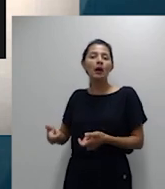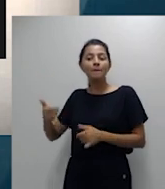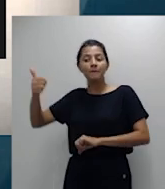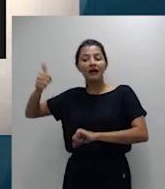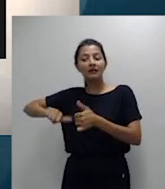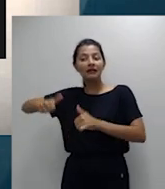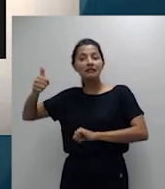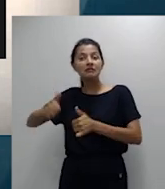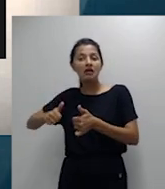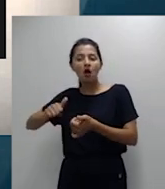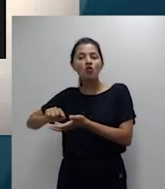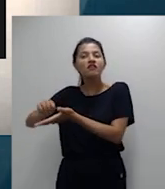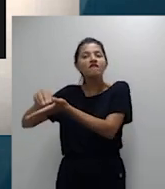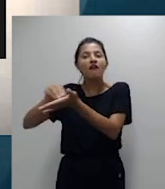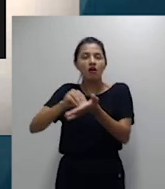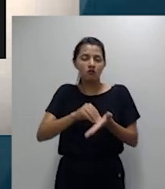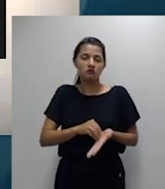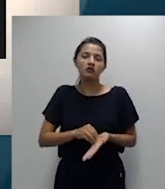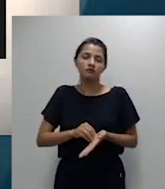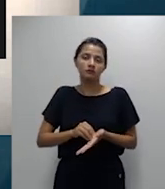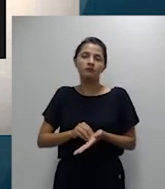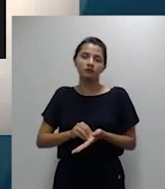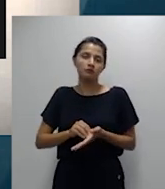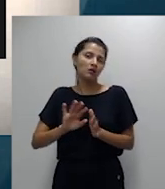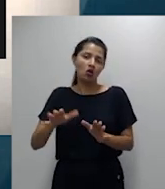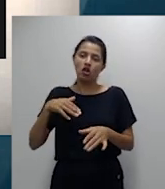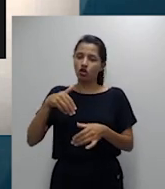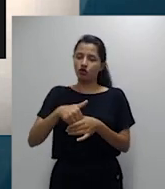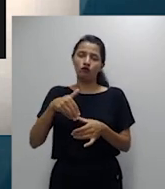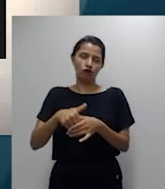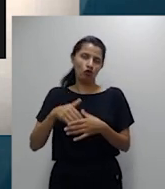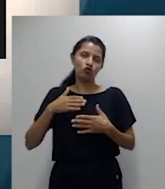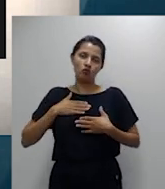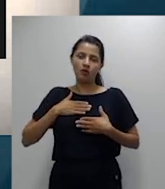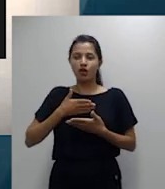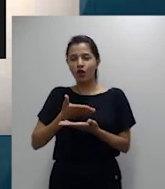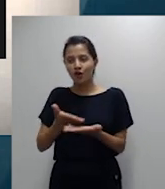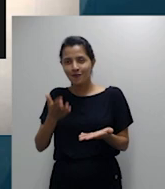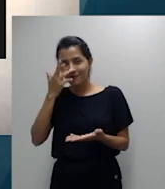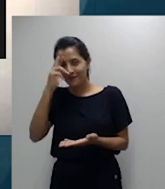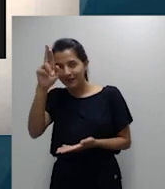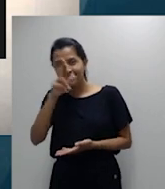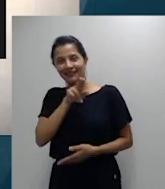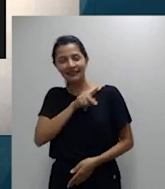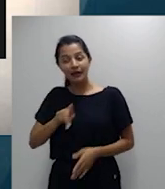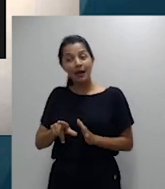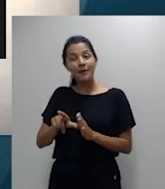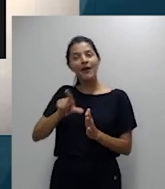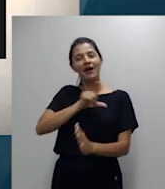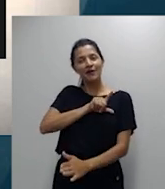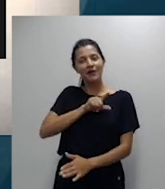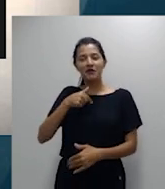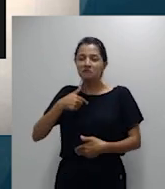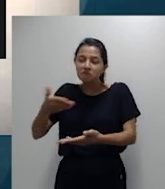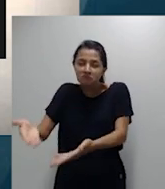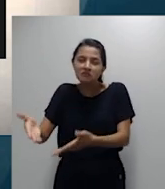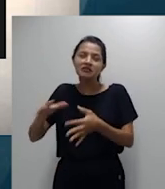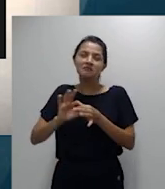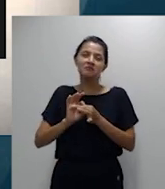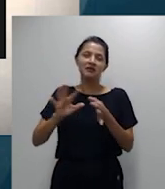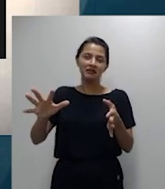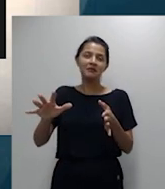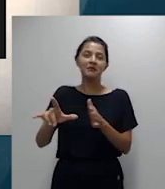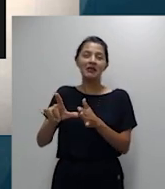decorrente deste provimento é este o voto que eu President I am a devida permissão de vossa excelência